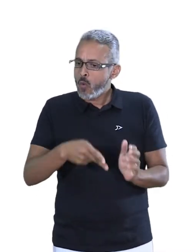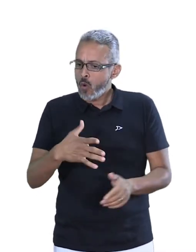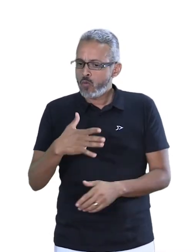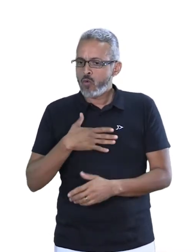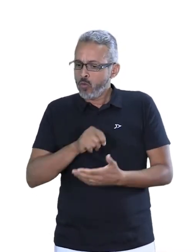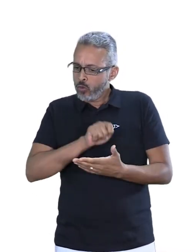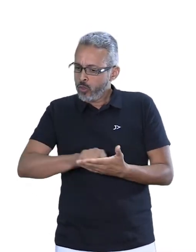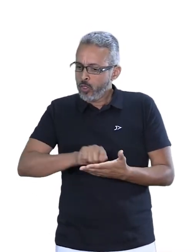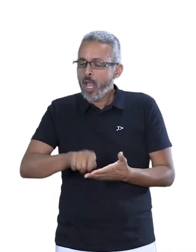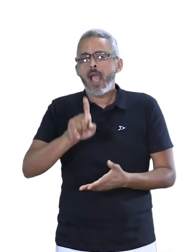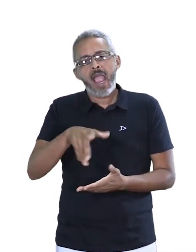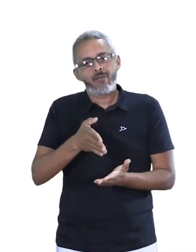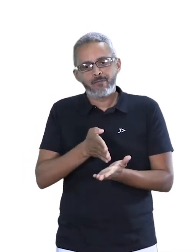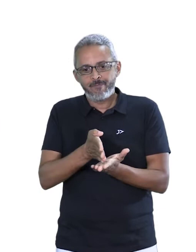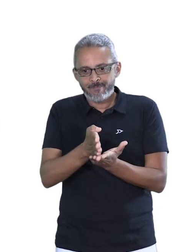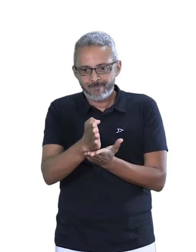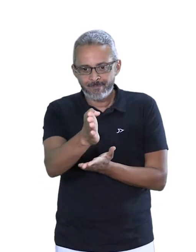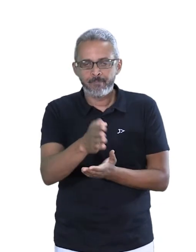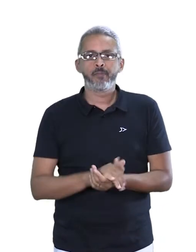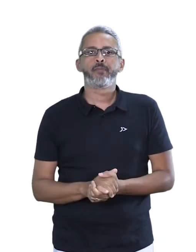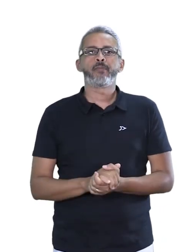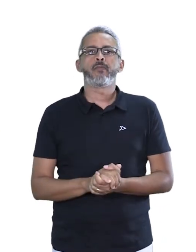costuma ser o destinatário.